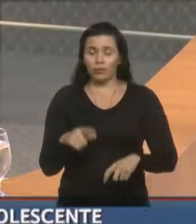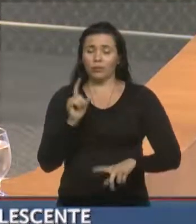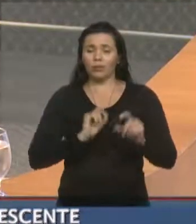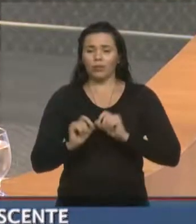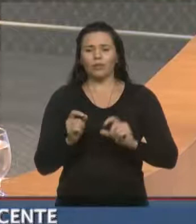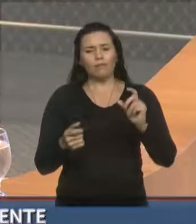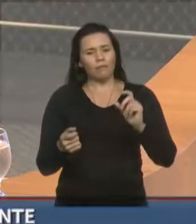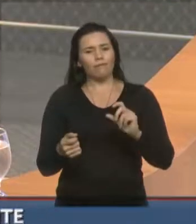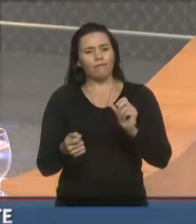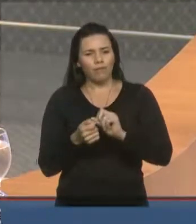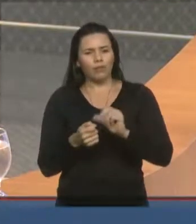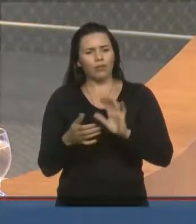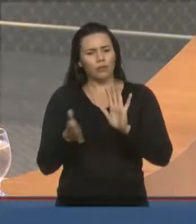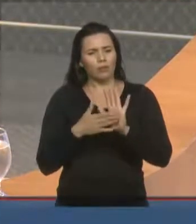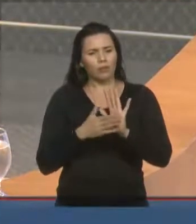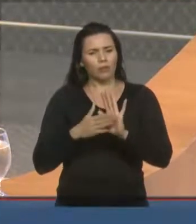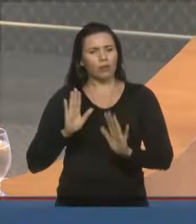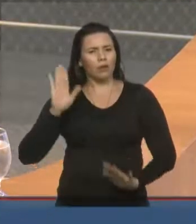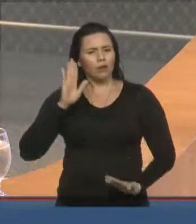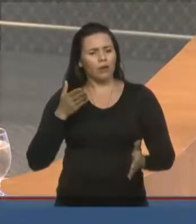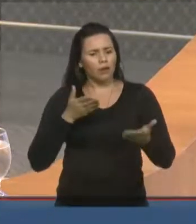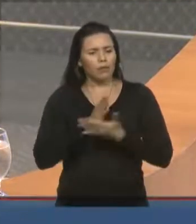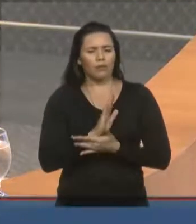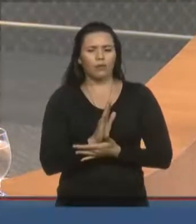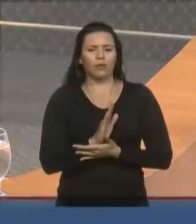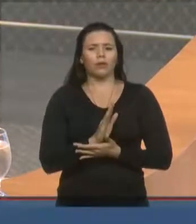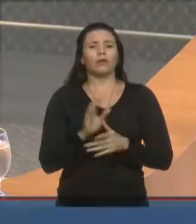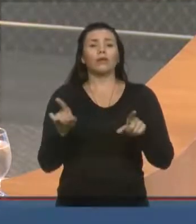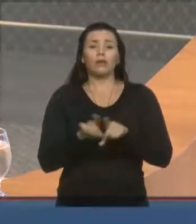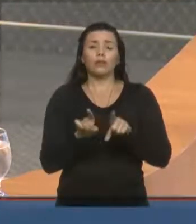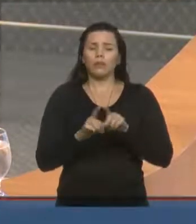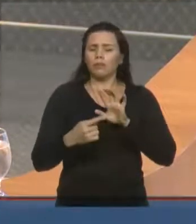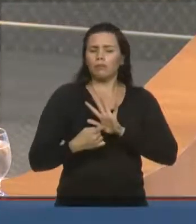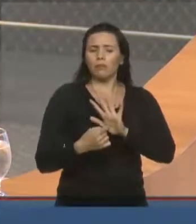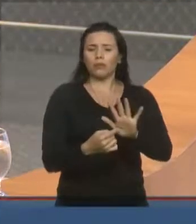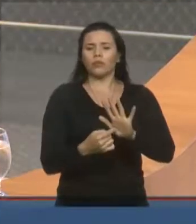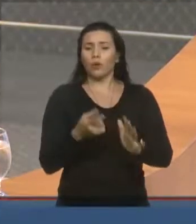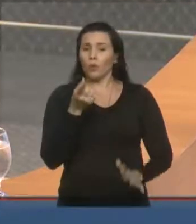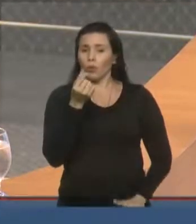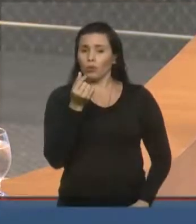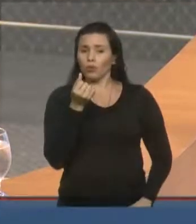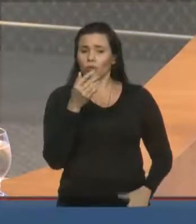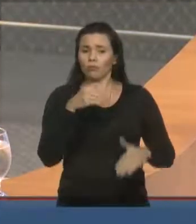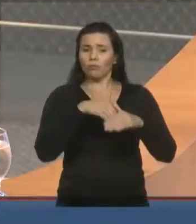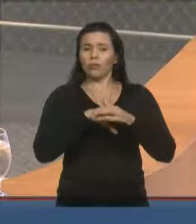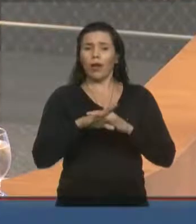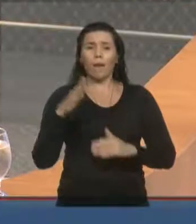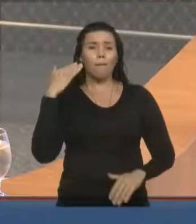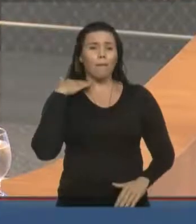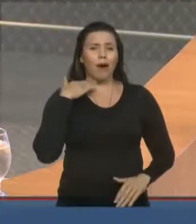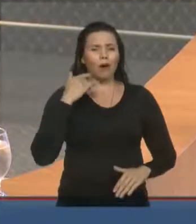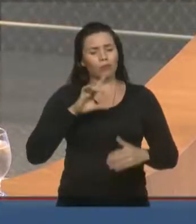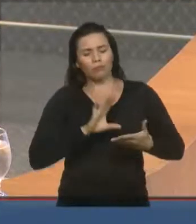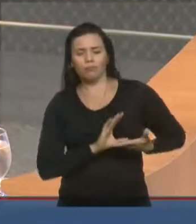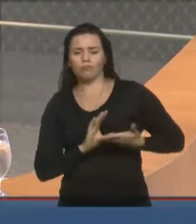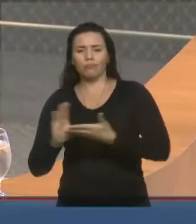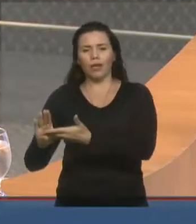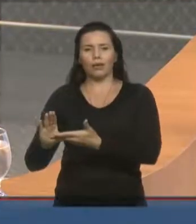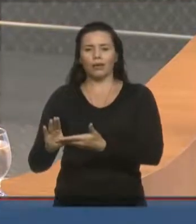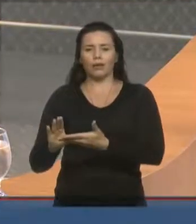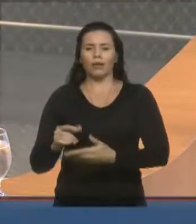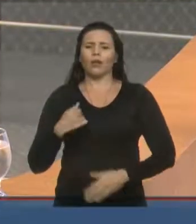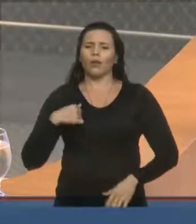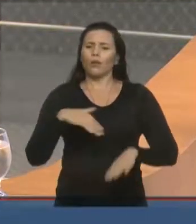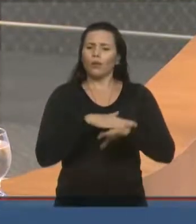fazer a proposta, aprovar e mostrar o dinheiro na conta. E ontem eu fui na Casa Civil, conversei com meu querido amigo